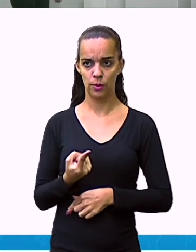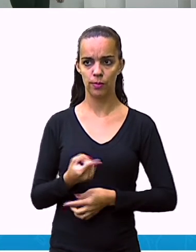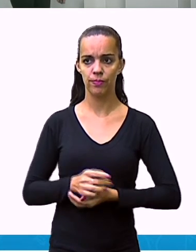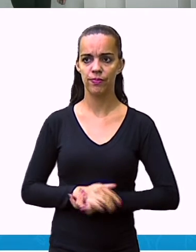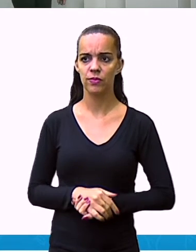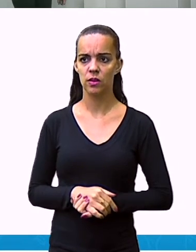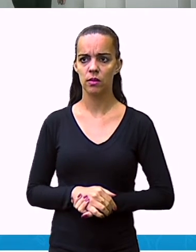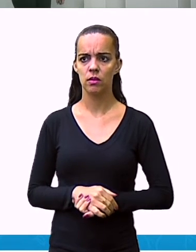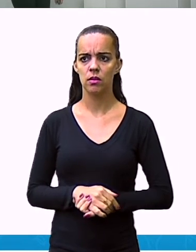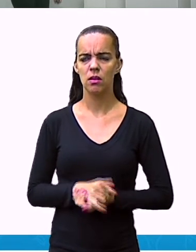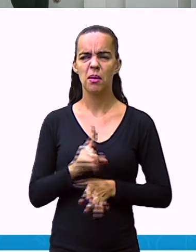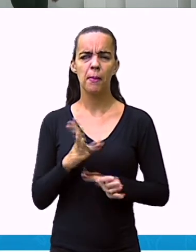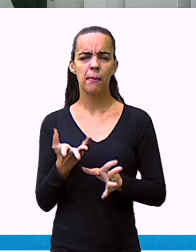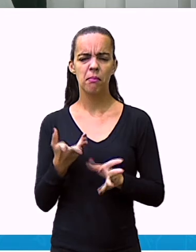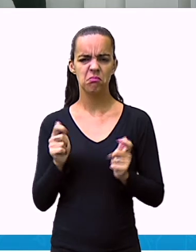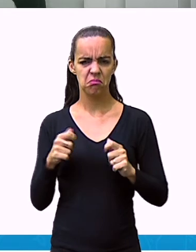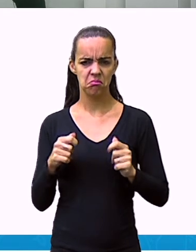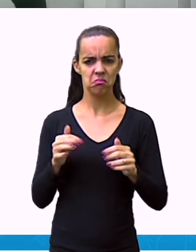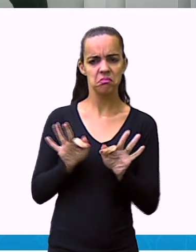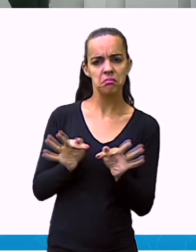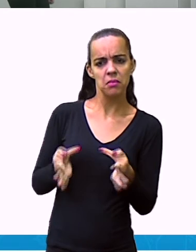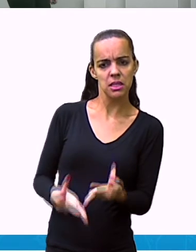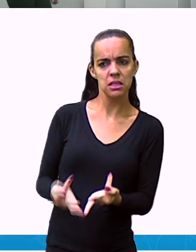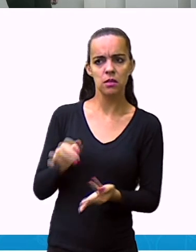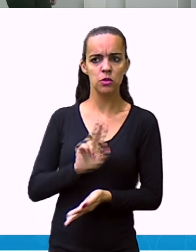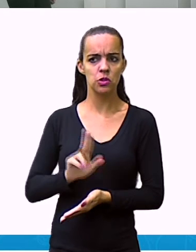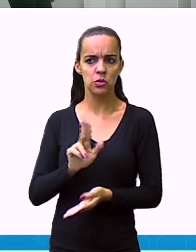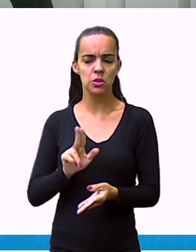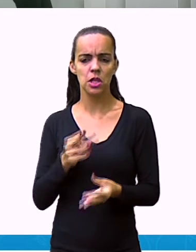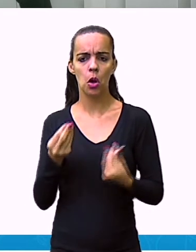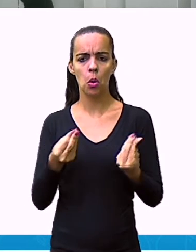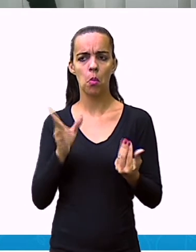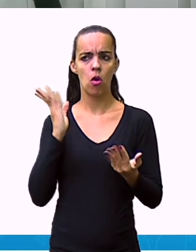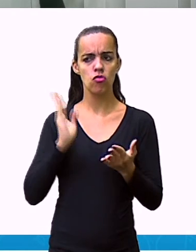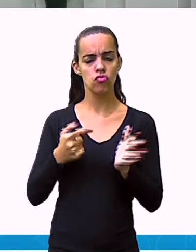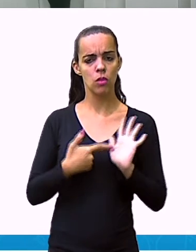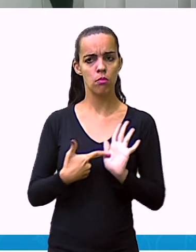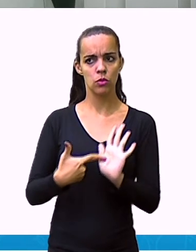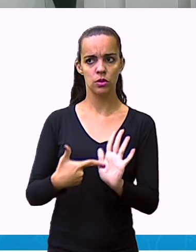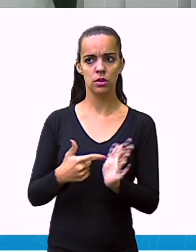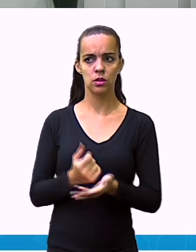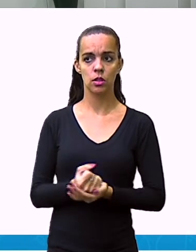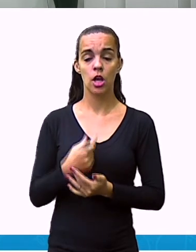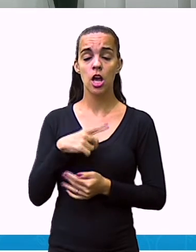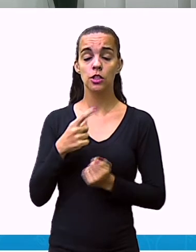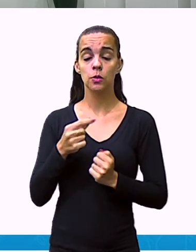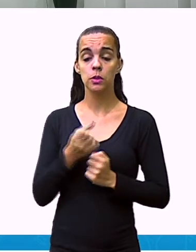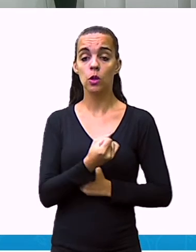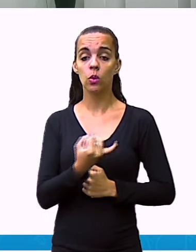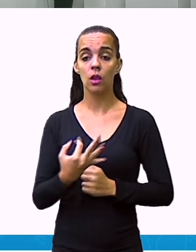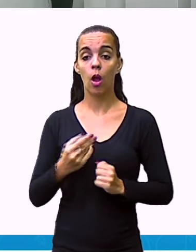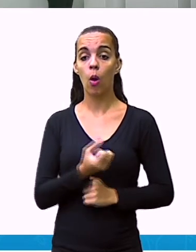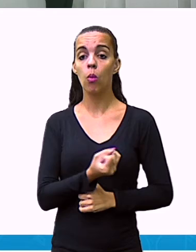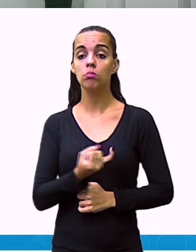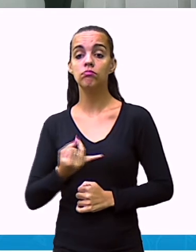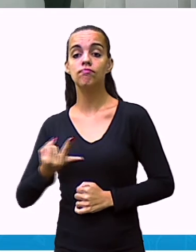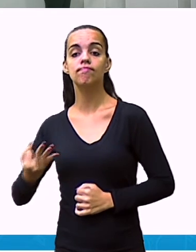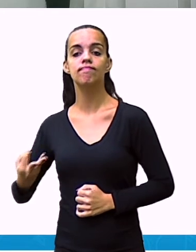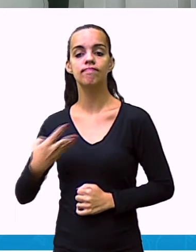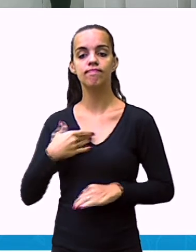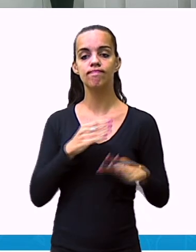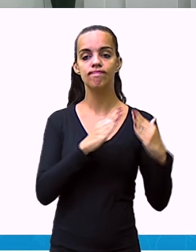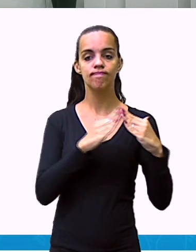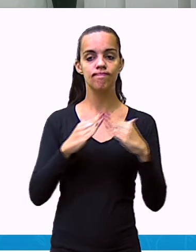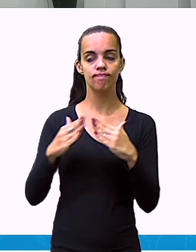mas tem uma forma mais simples de fazer tem foi que eu mostrei para vocês quantas casas eu estou voltando para